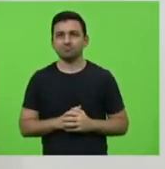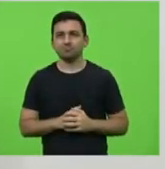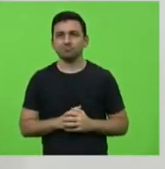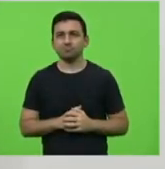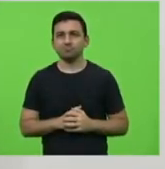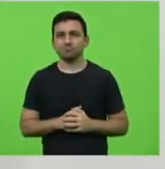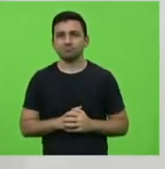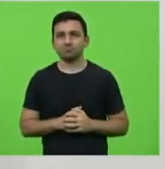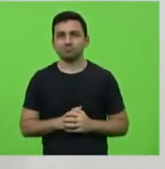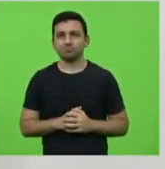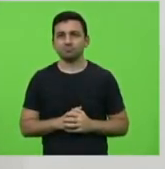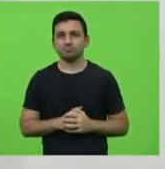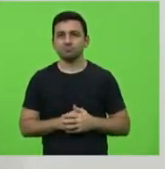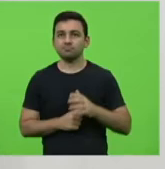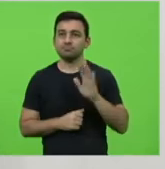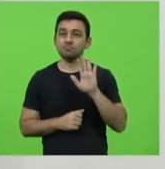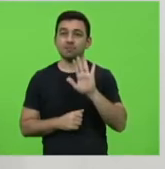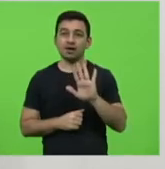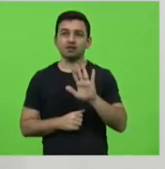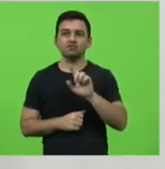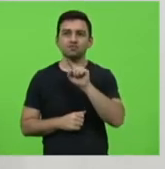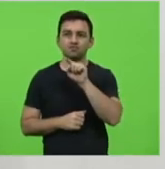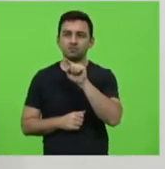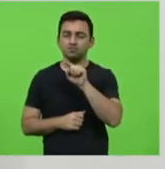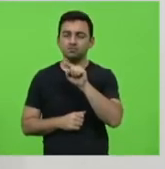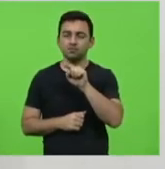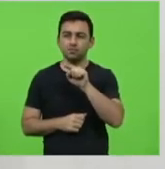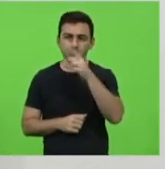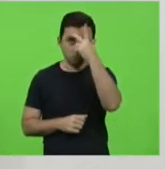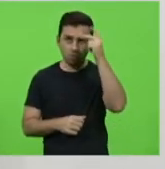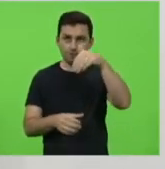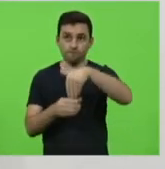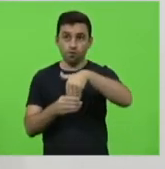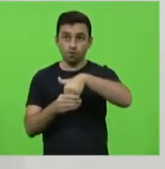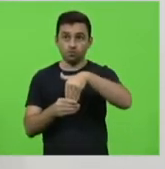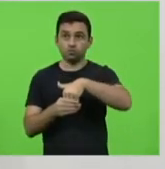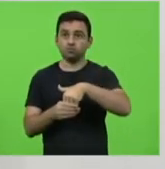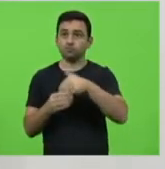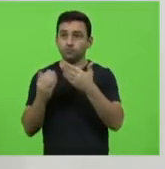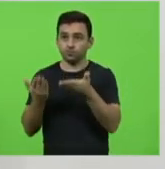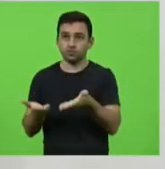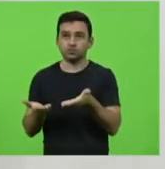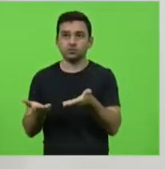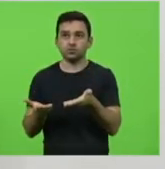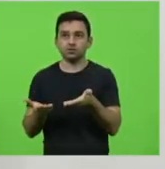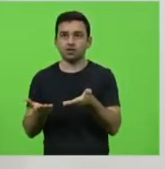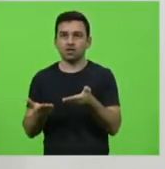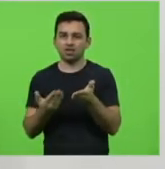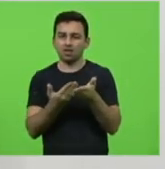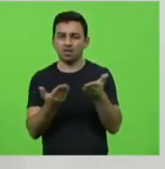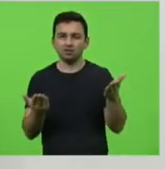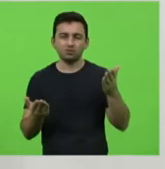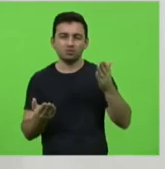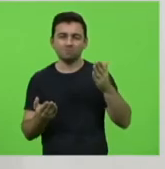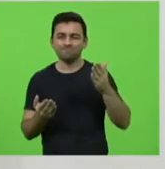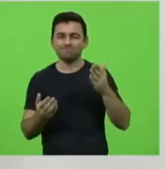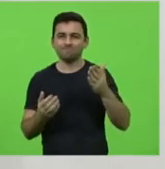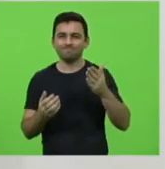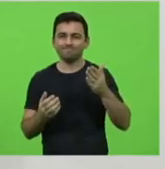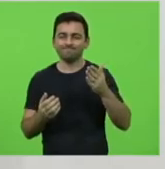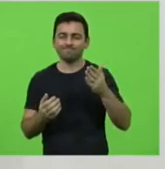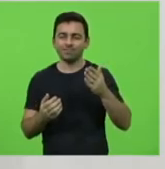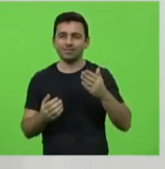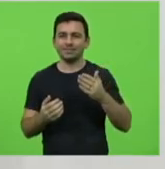Mas não deixe quem votou na Vossa Excelência se frustrar